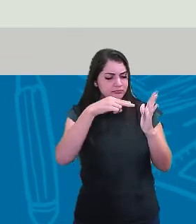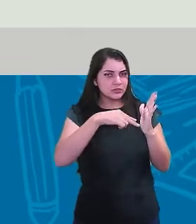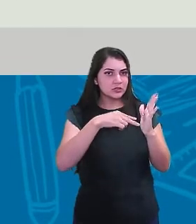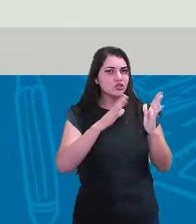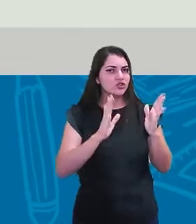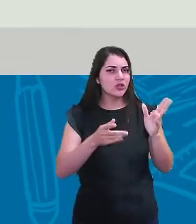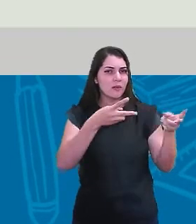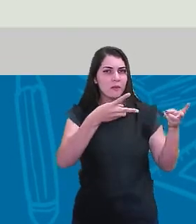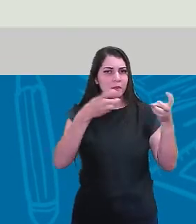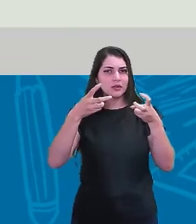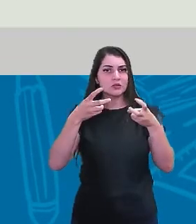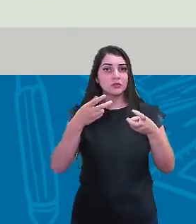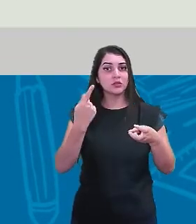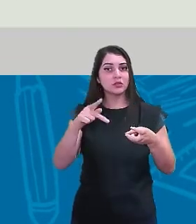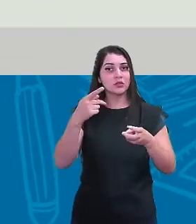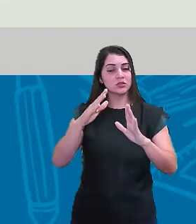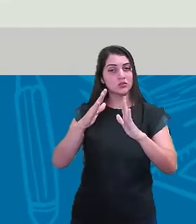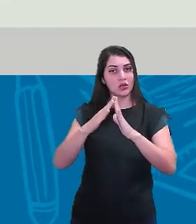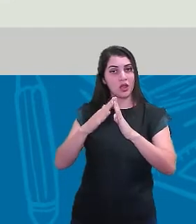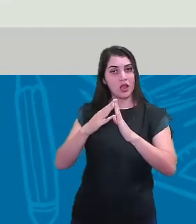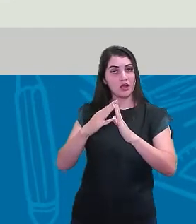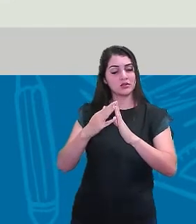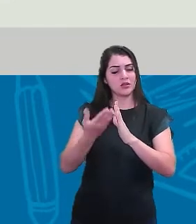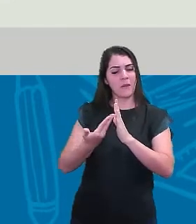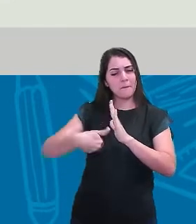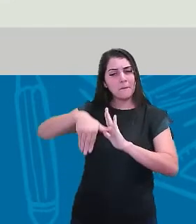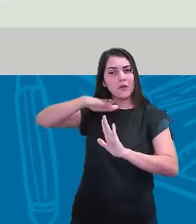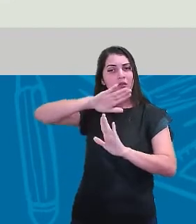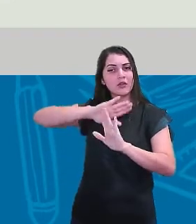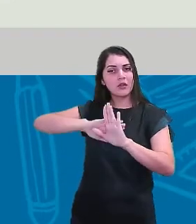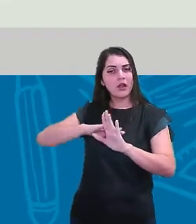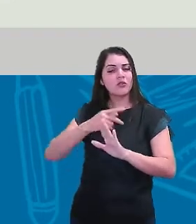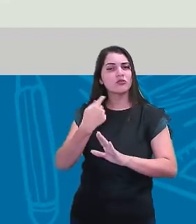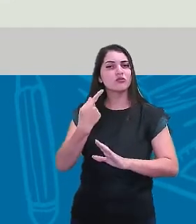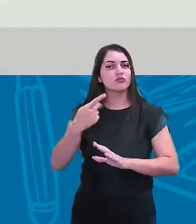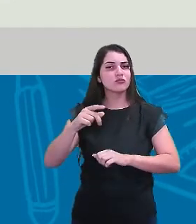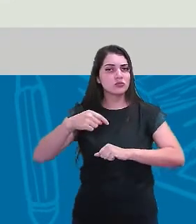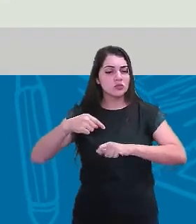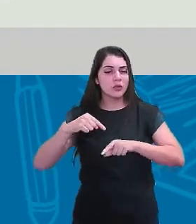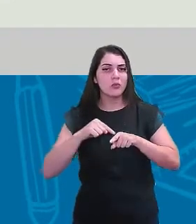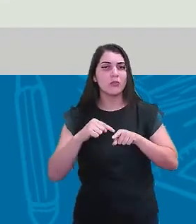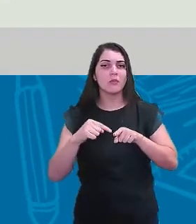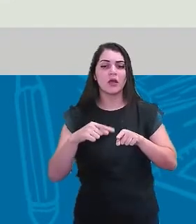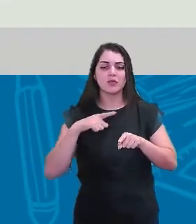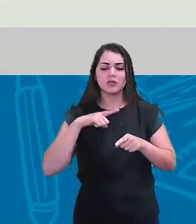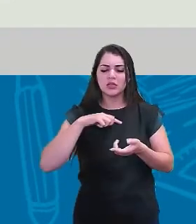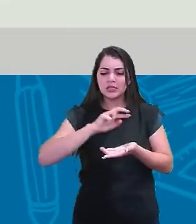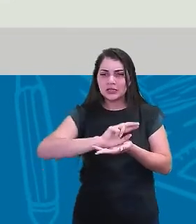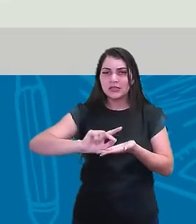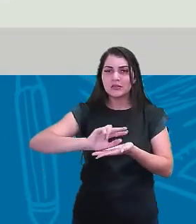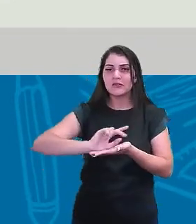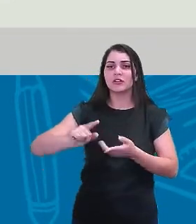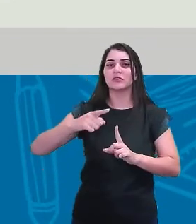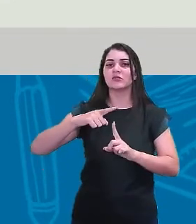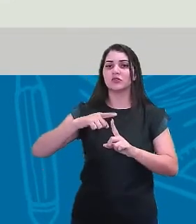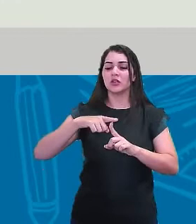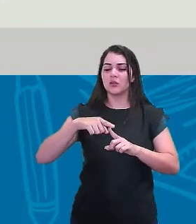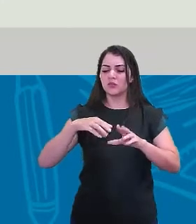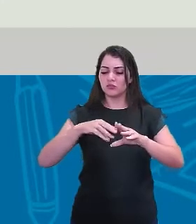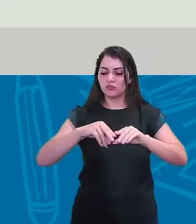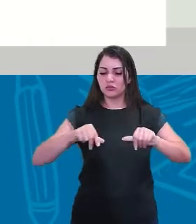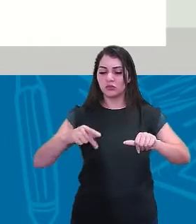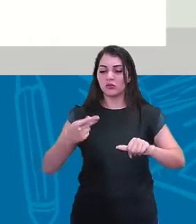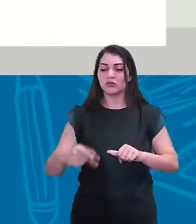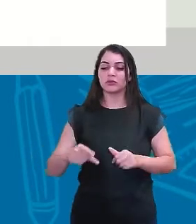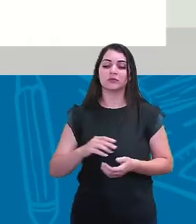perceberam isso? Na sua casa, no seu quintal ou no seu bairro, será que existem vários tipos de solo desse? Vamos lá, vamos estudar.